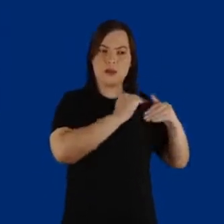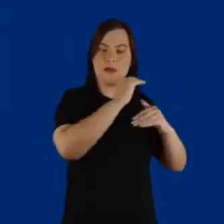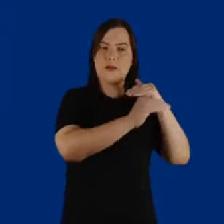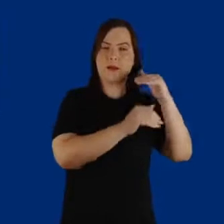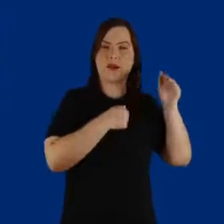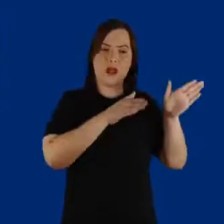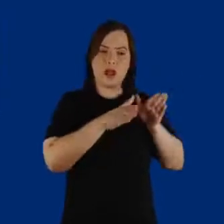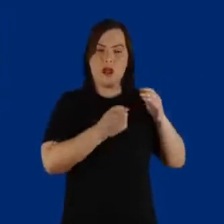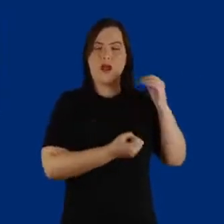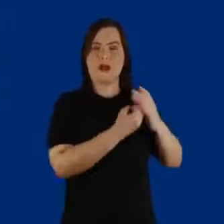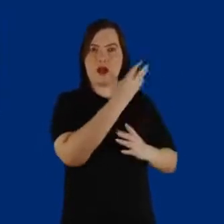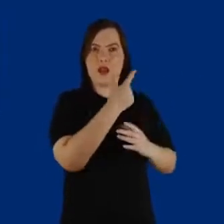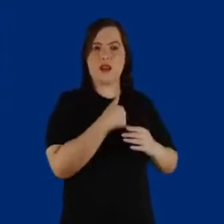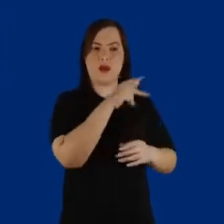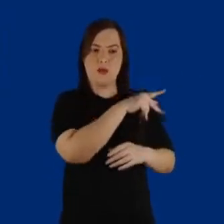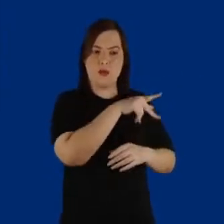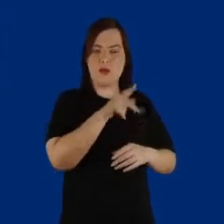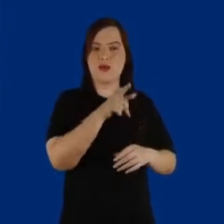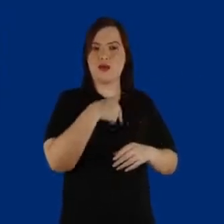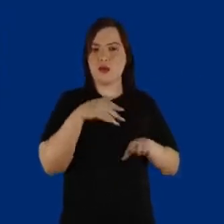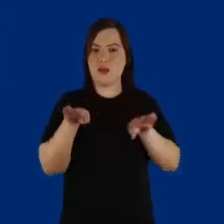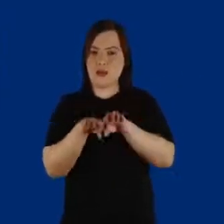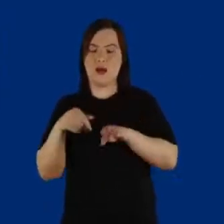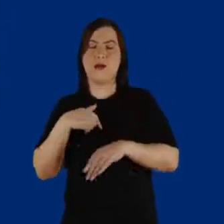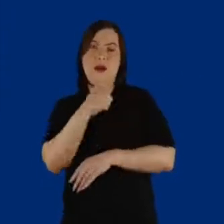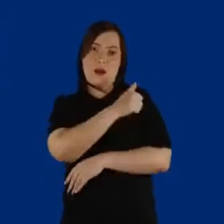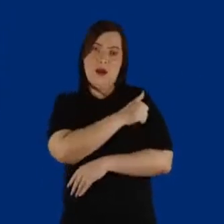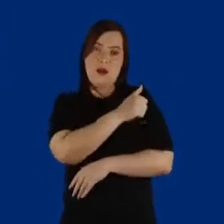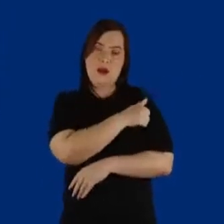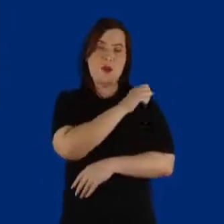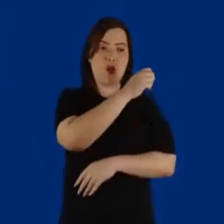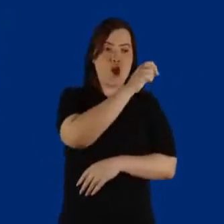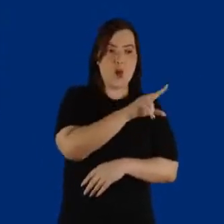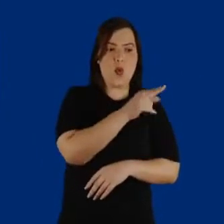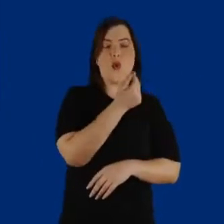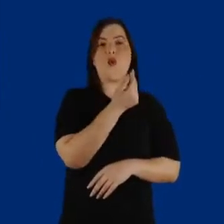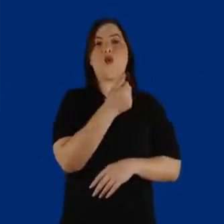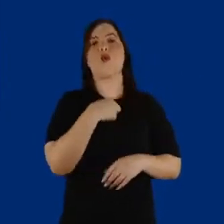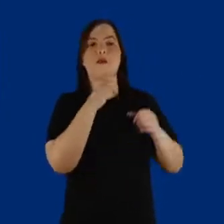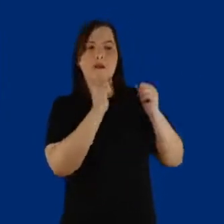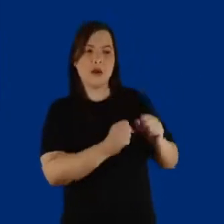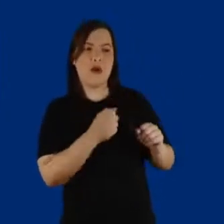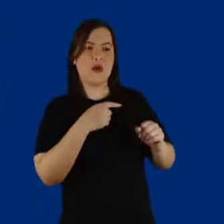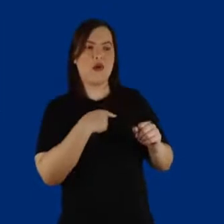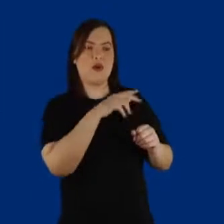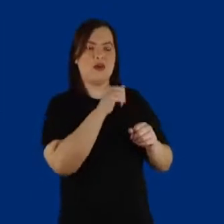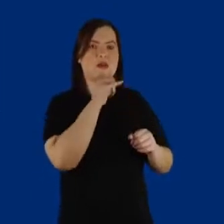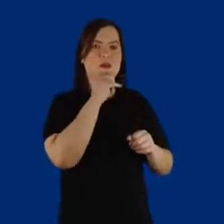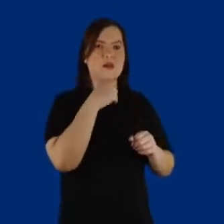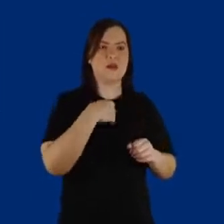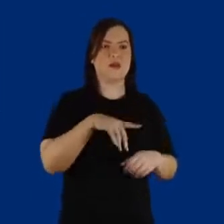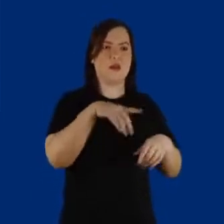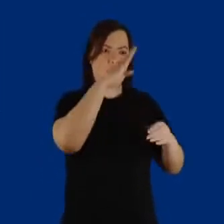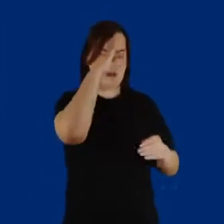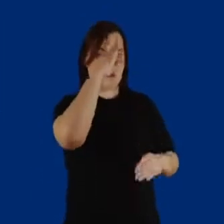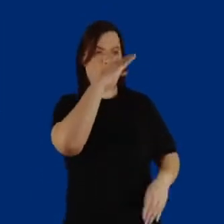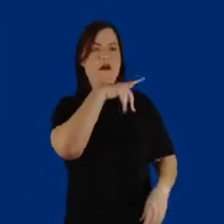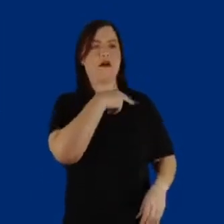acesso criativo para a professora e para os alunos, ou pode se tornar rígido,